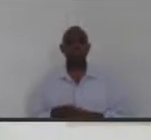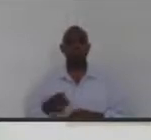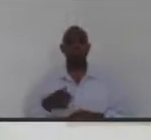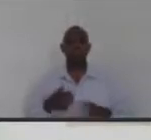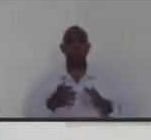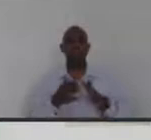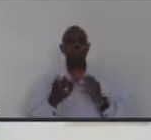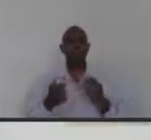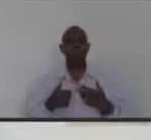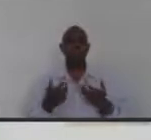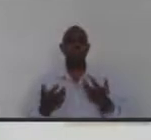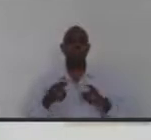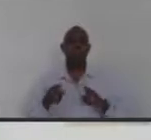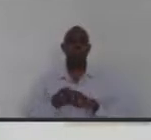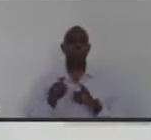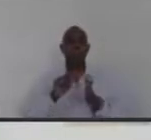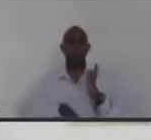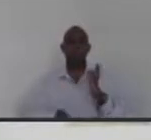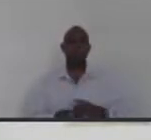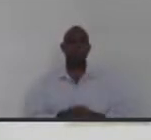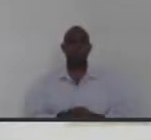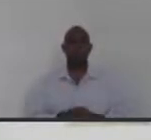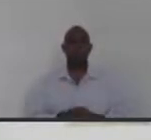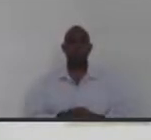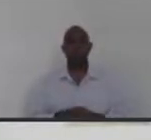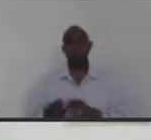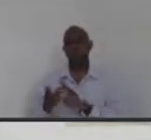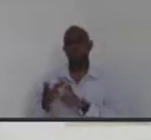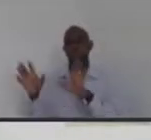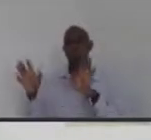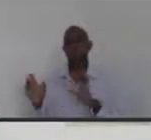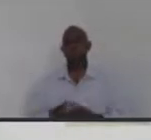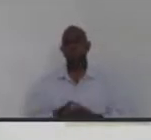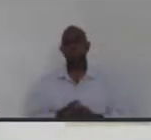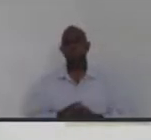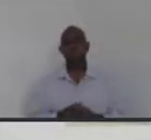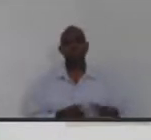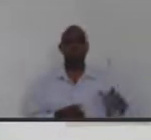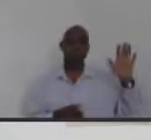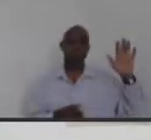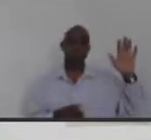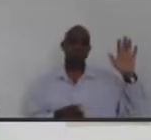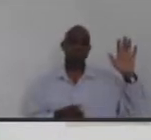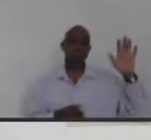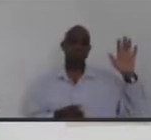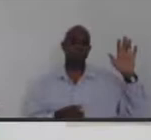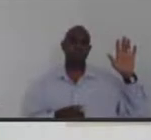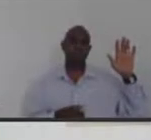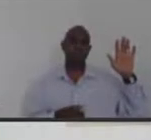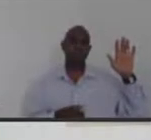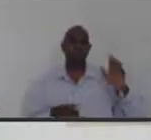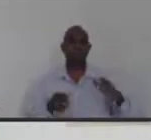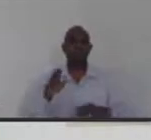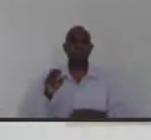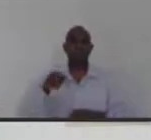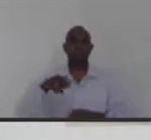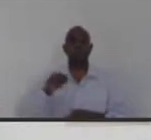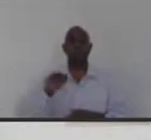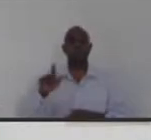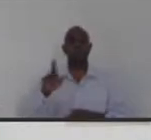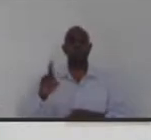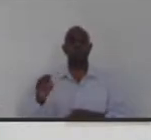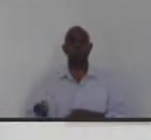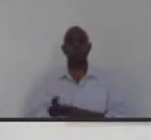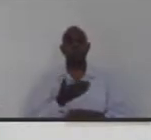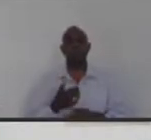podia subscrever ele. Com todo prazer, excelência. Questão de ordem, presidente. Questão de ordem do vereador Ronaldo Mendes.